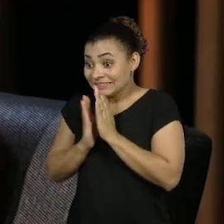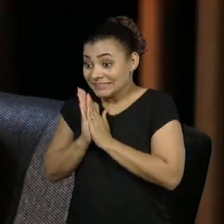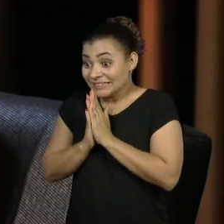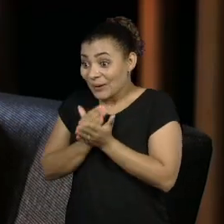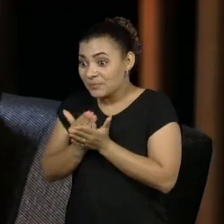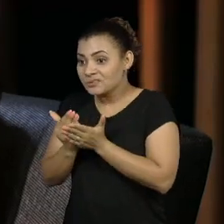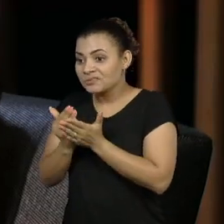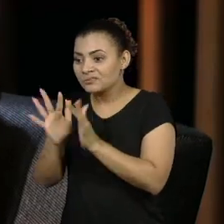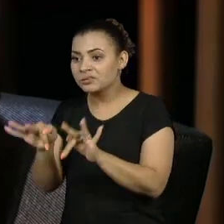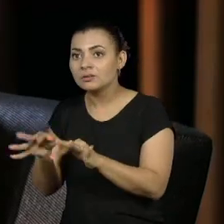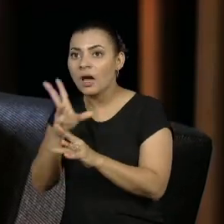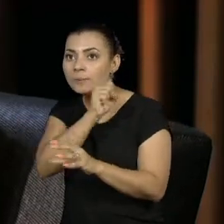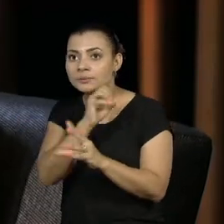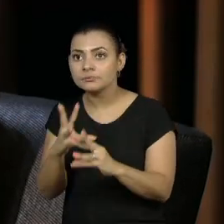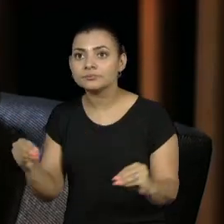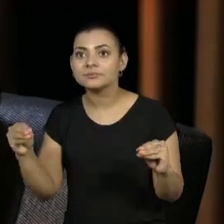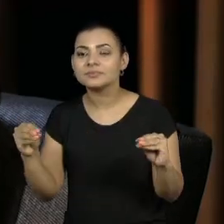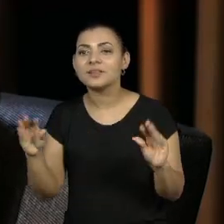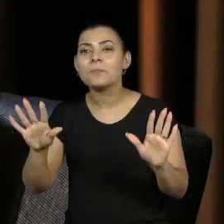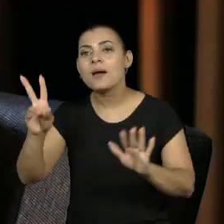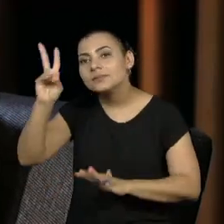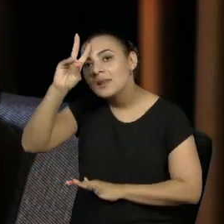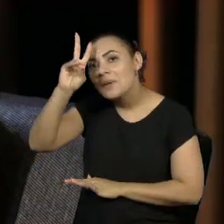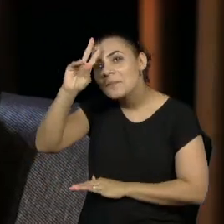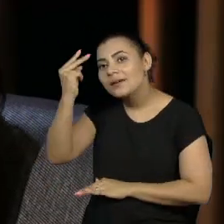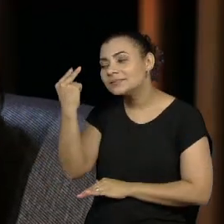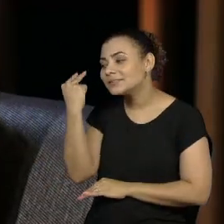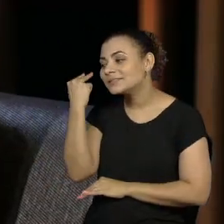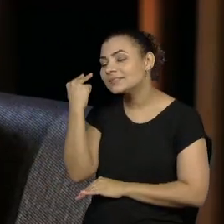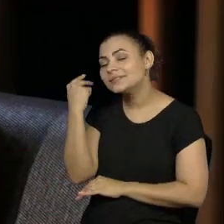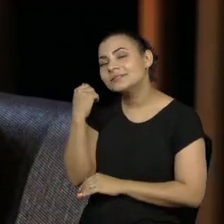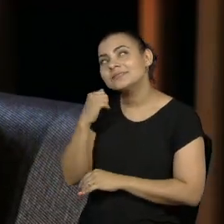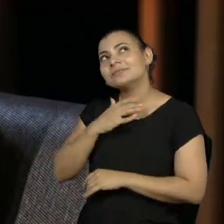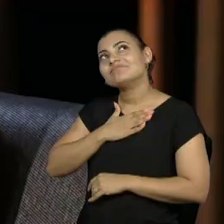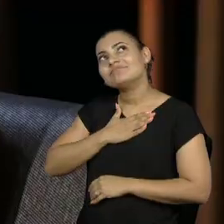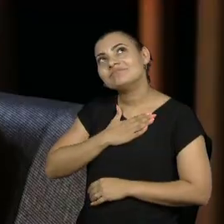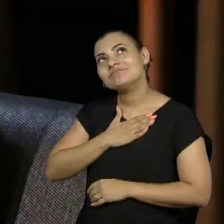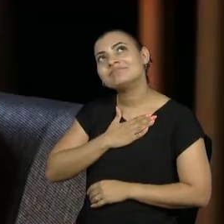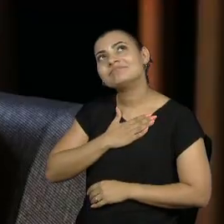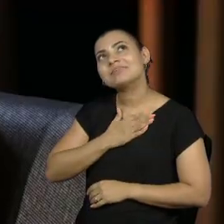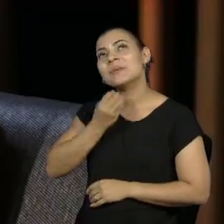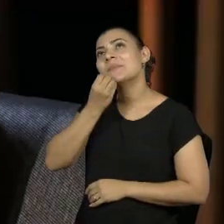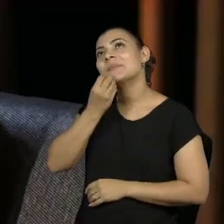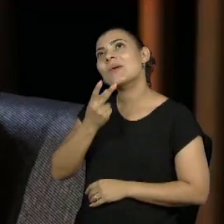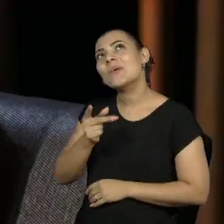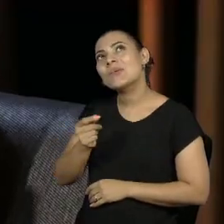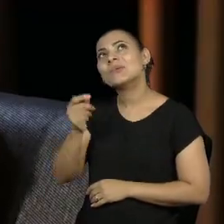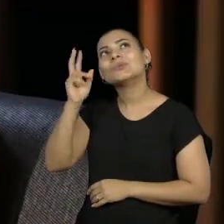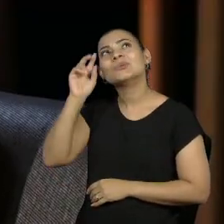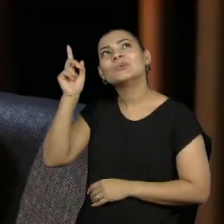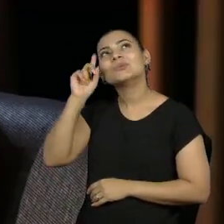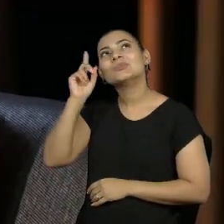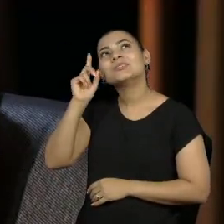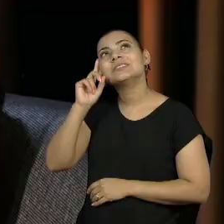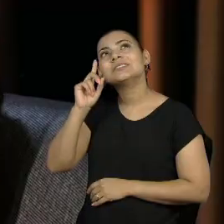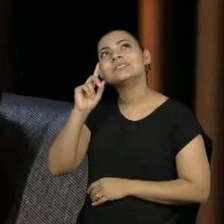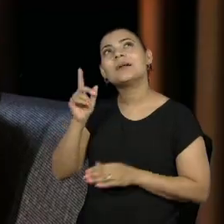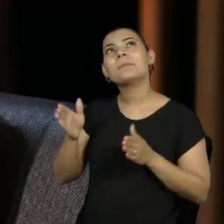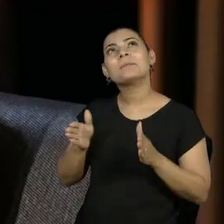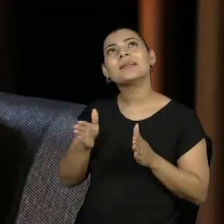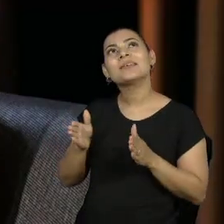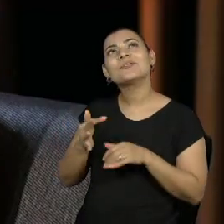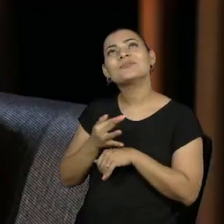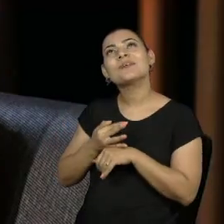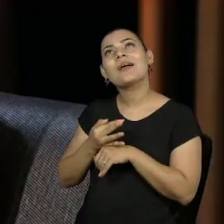no entanto na memória O que que a gente lembra do dia a dia ou do tempo diz